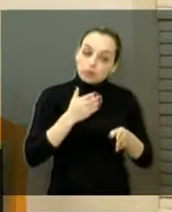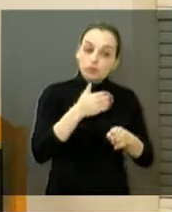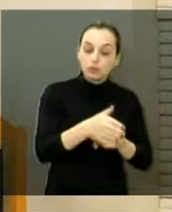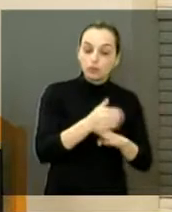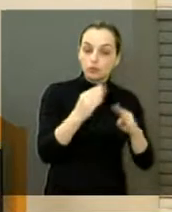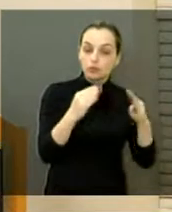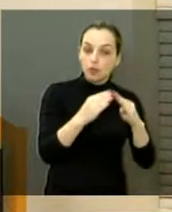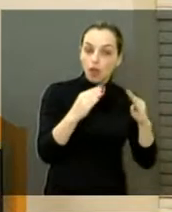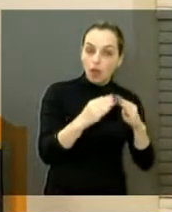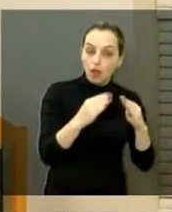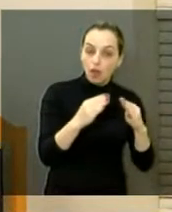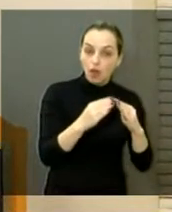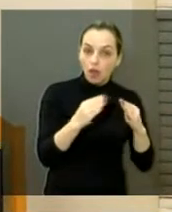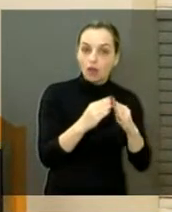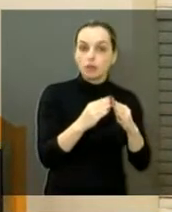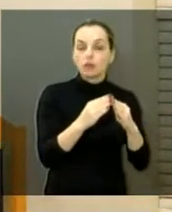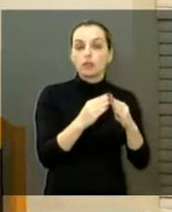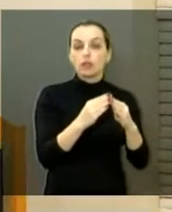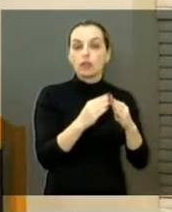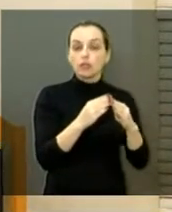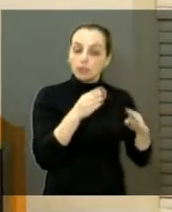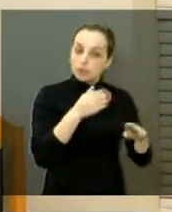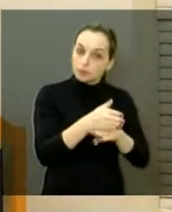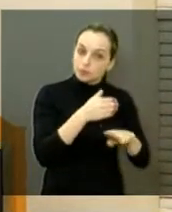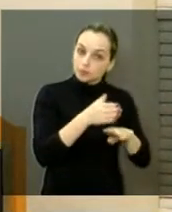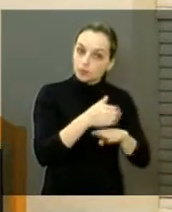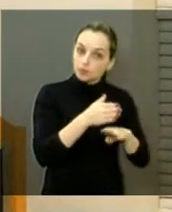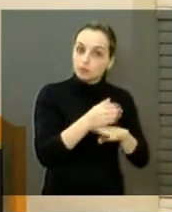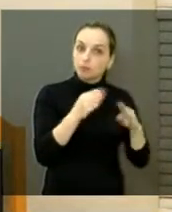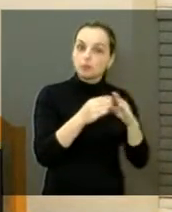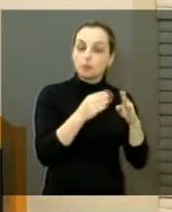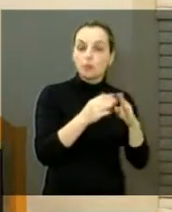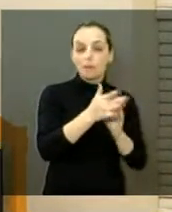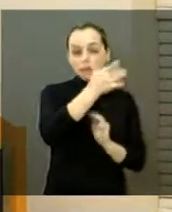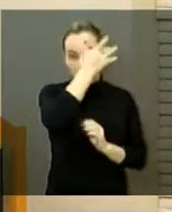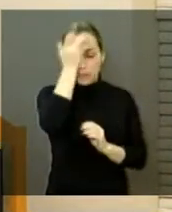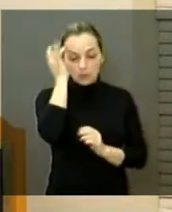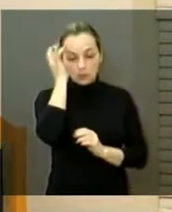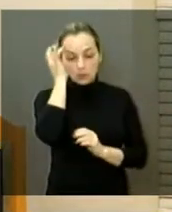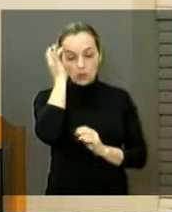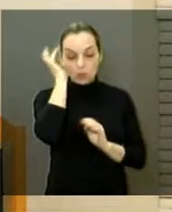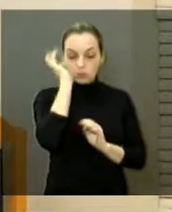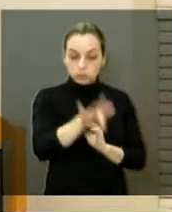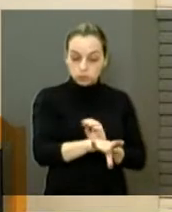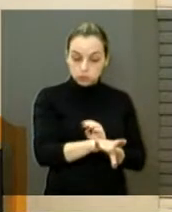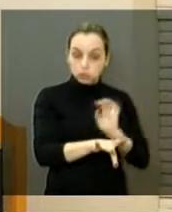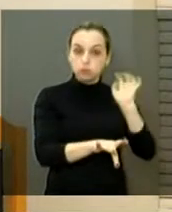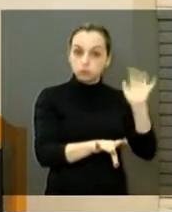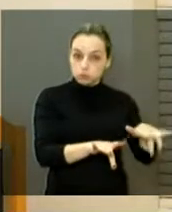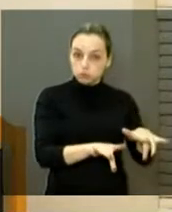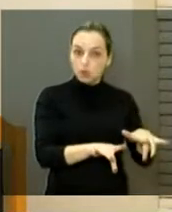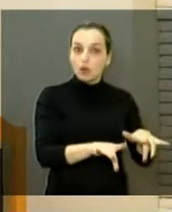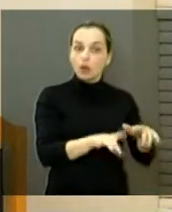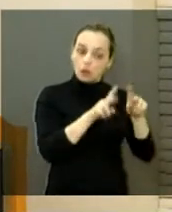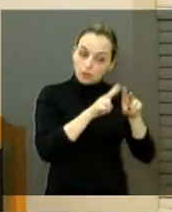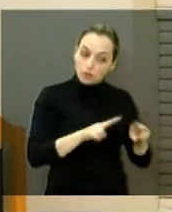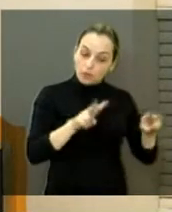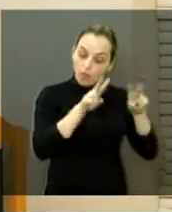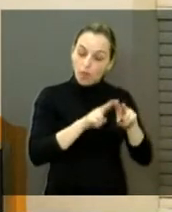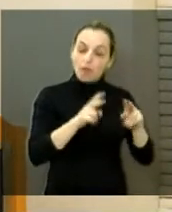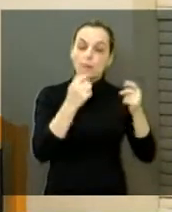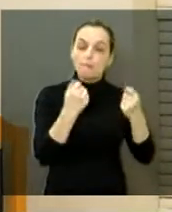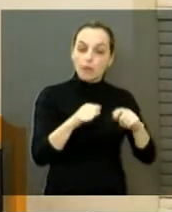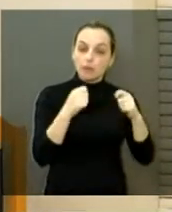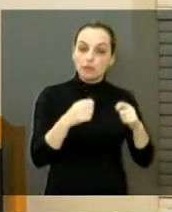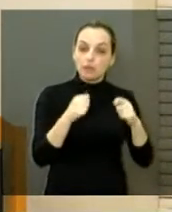casa, né, da pessoa que precisa fazer o descarte, cientificaram que tinha realmente necessidade de fazer o